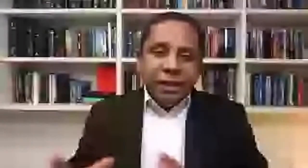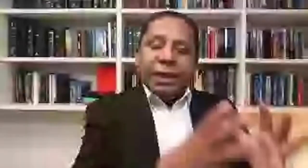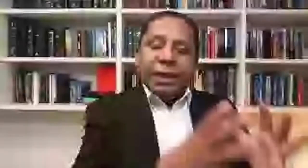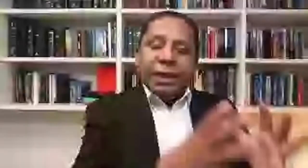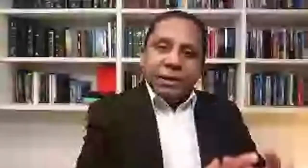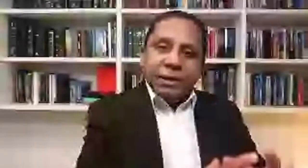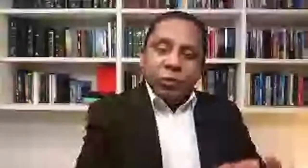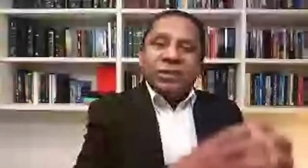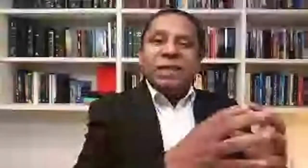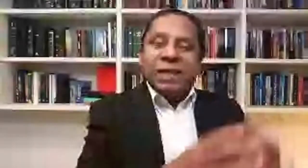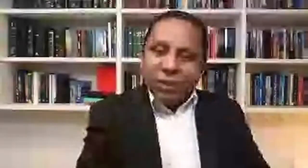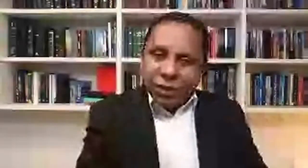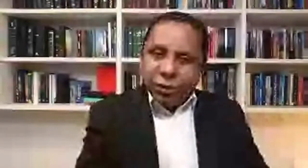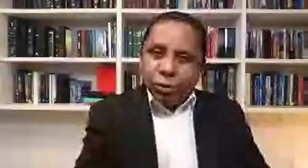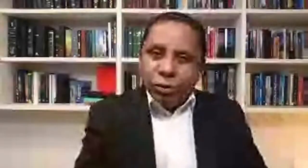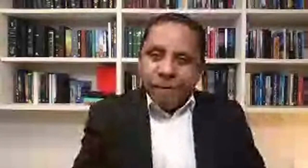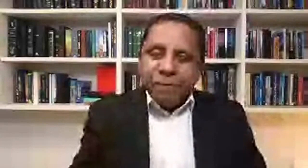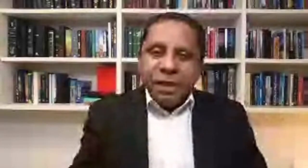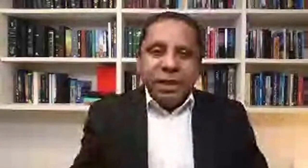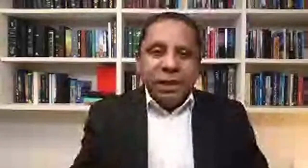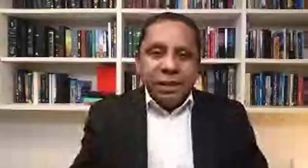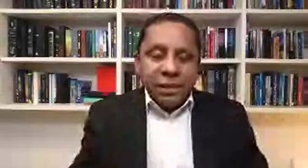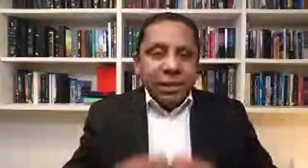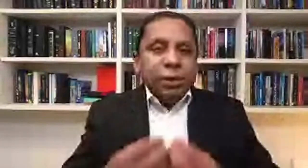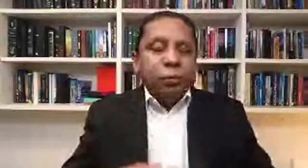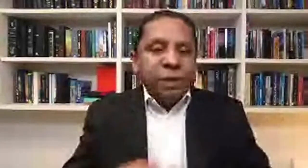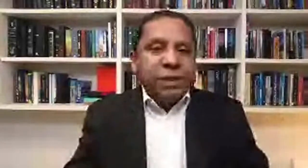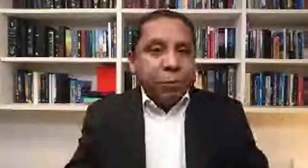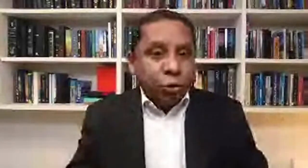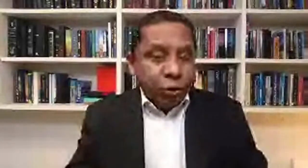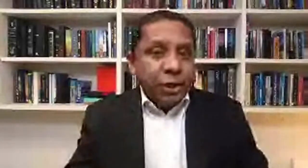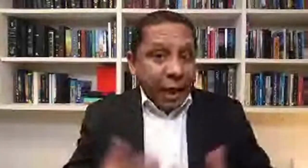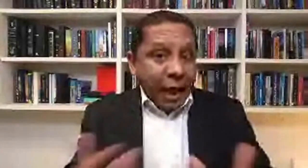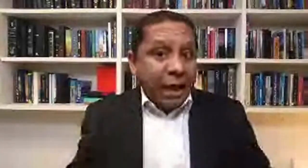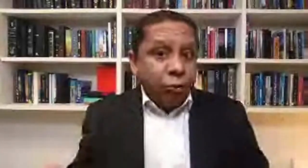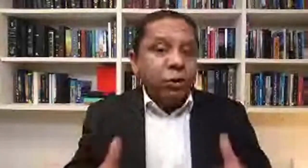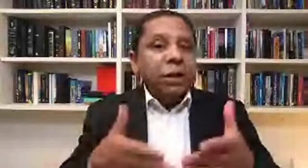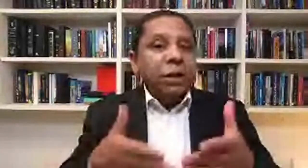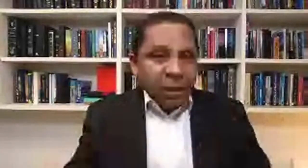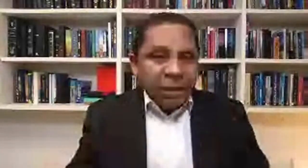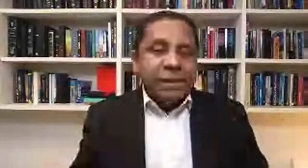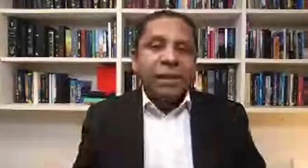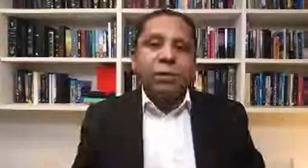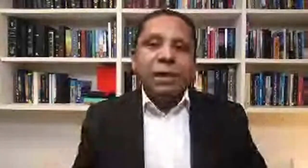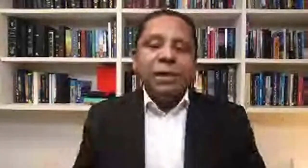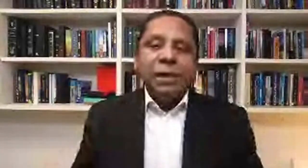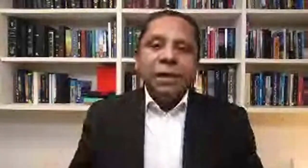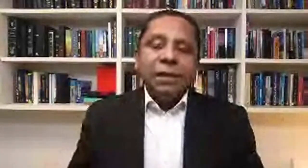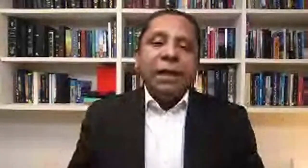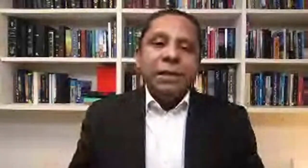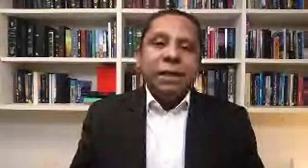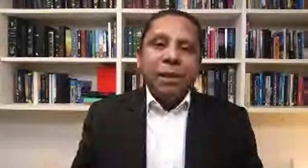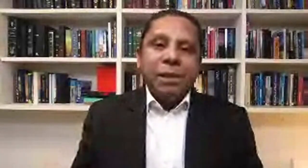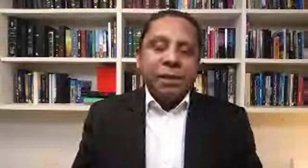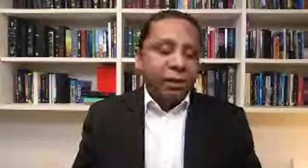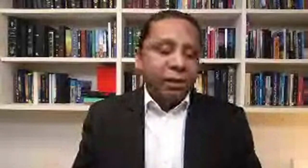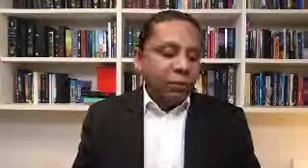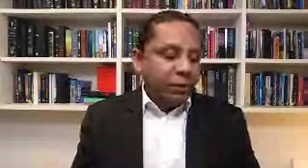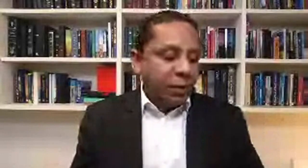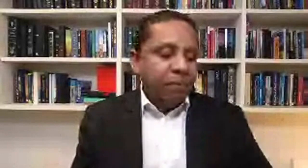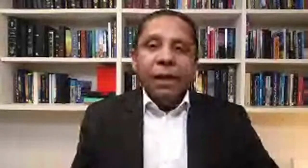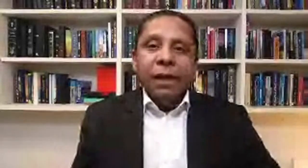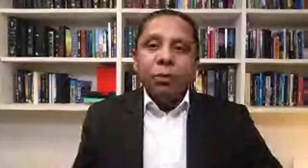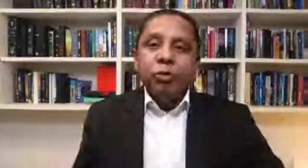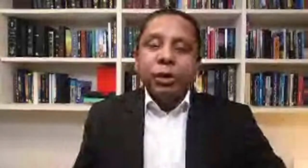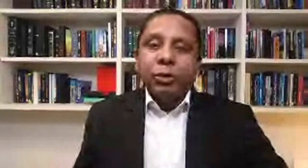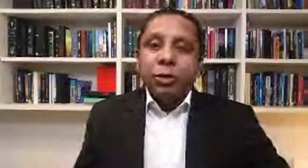e aqueles que estavam transgredindo e seguindo princípios errados permaneceram ali e ali estabeleceram,